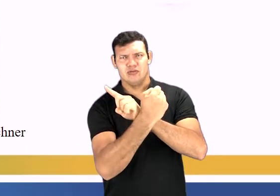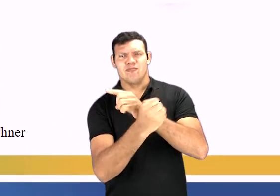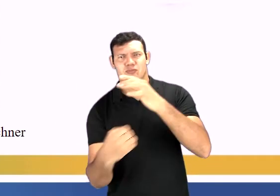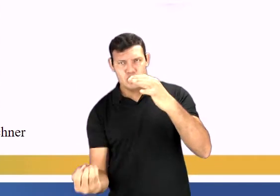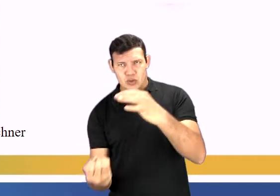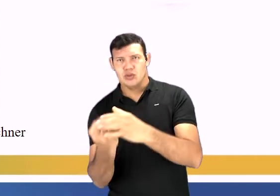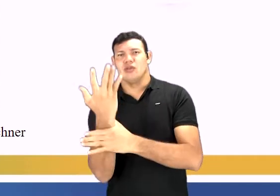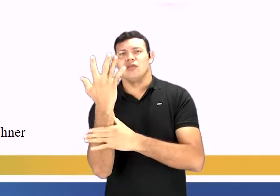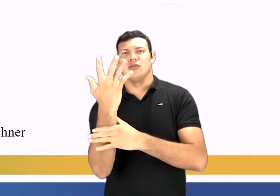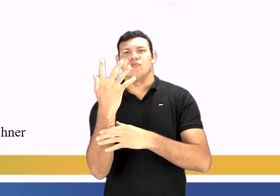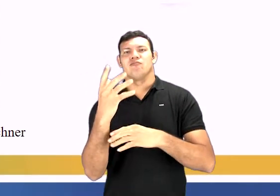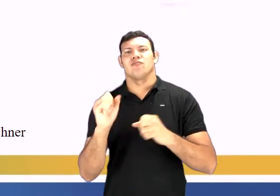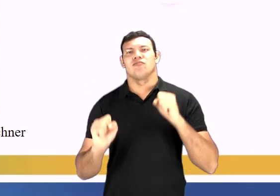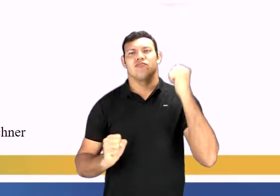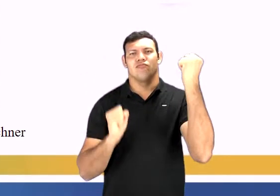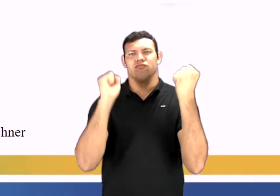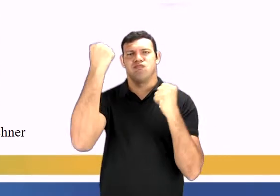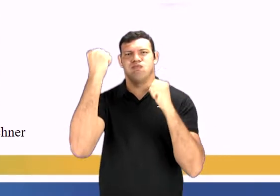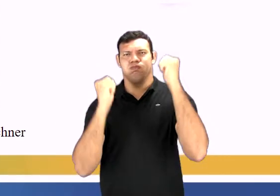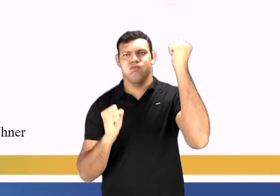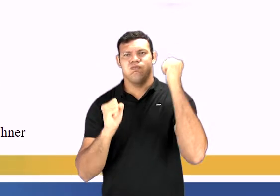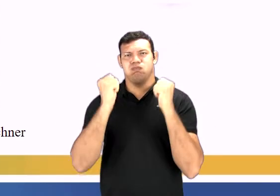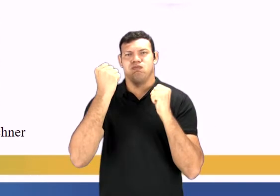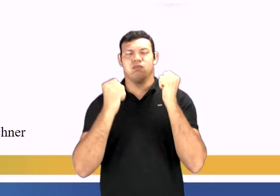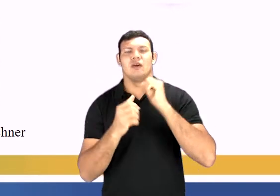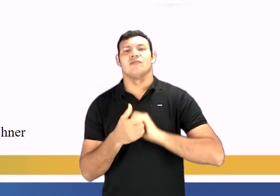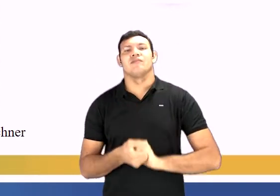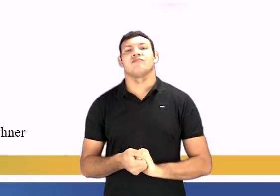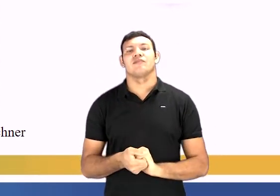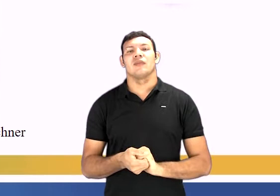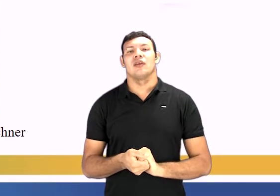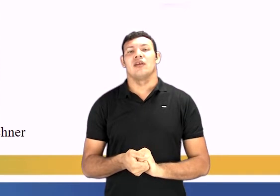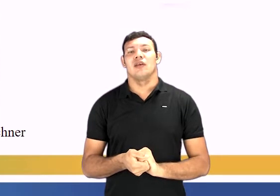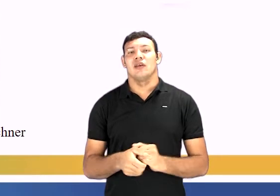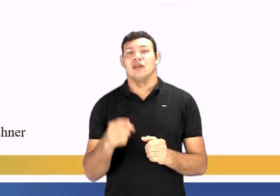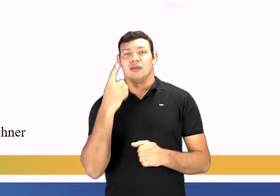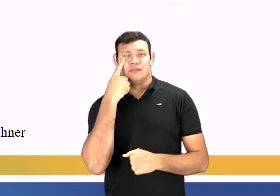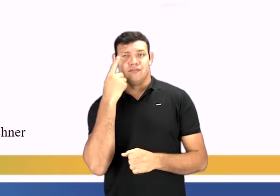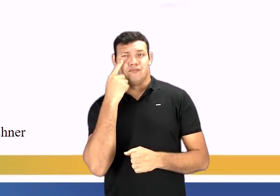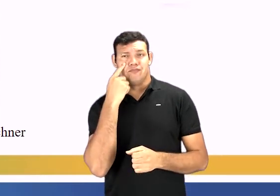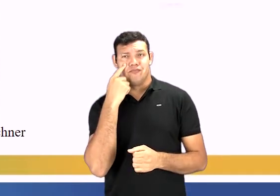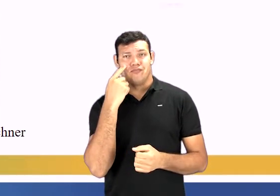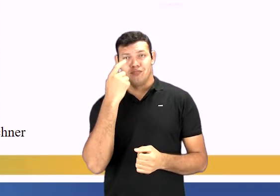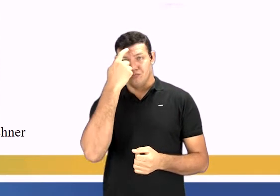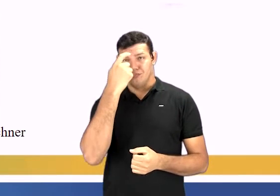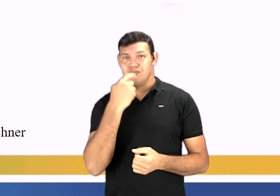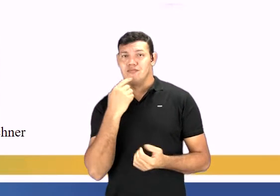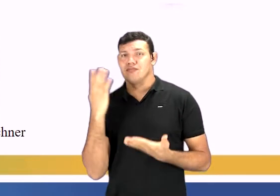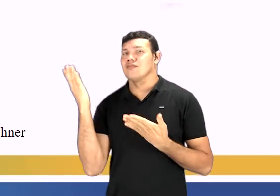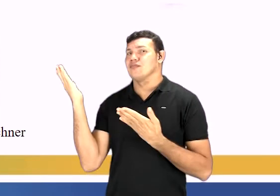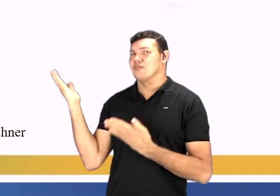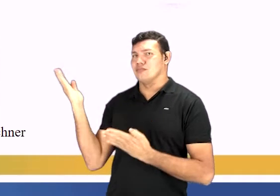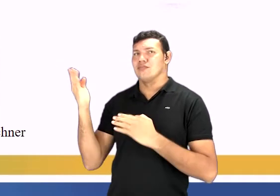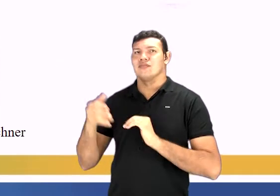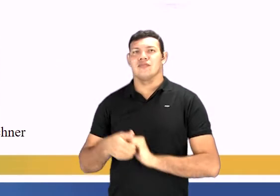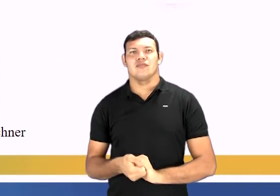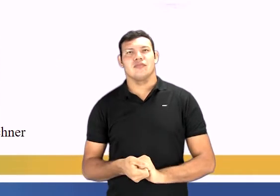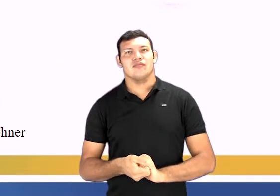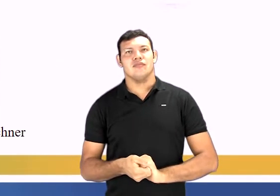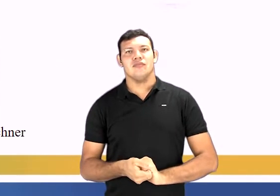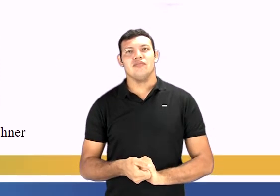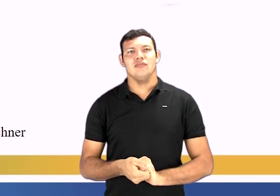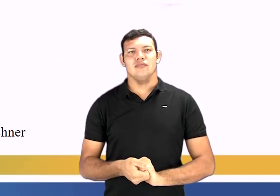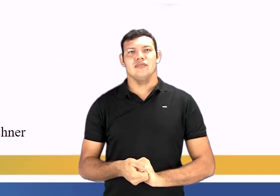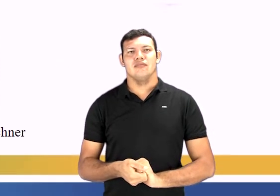e industrializada. Observem então a imagem. É uma obra expressionista, o Ginete Circense,